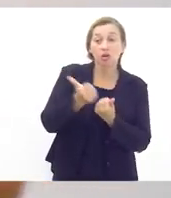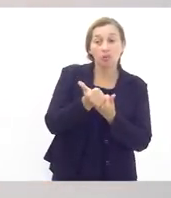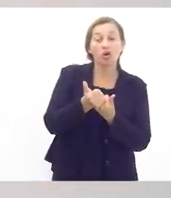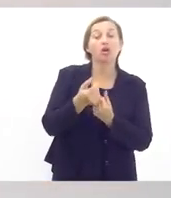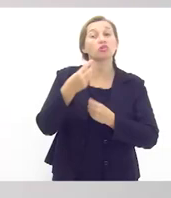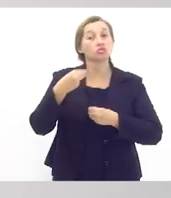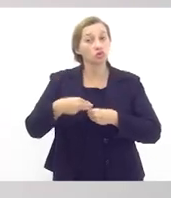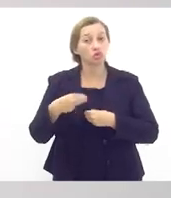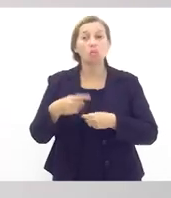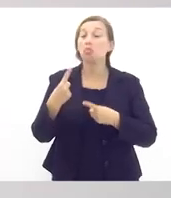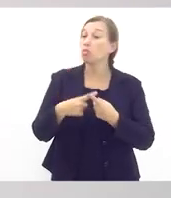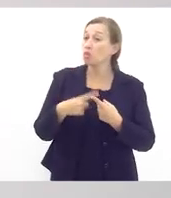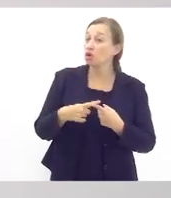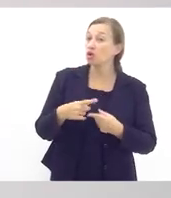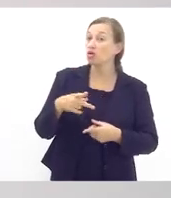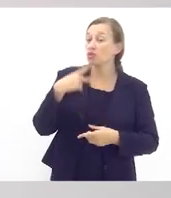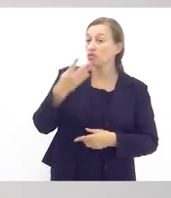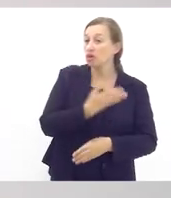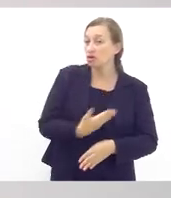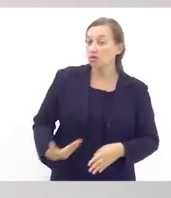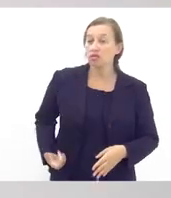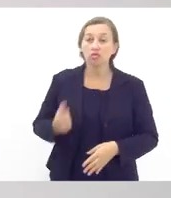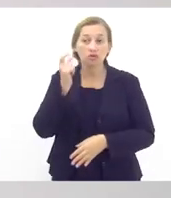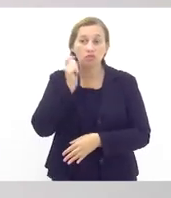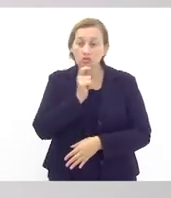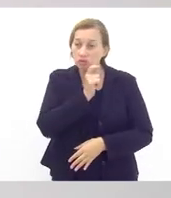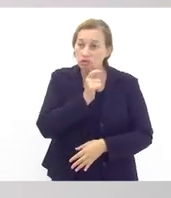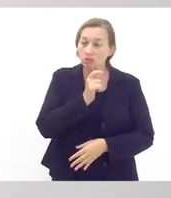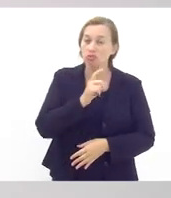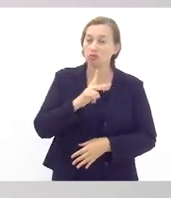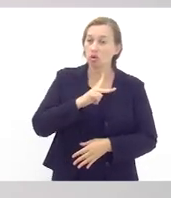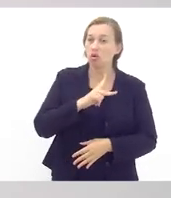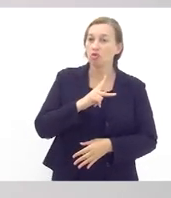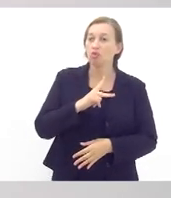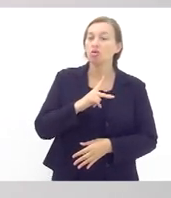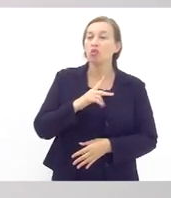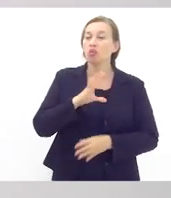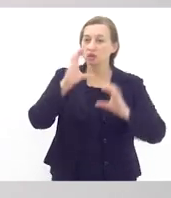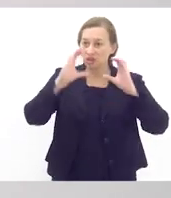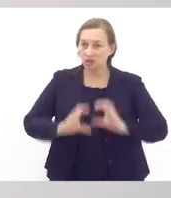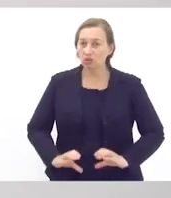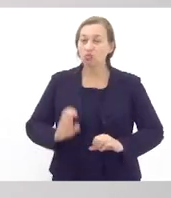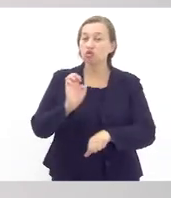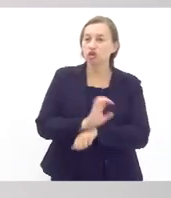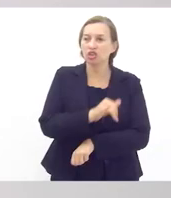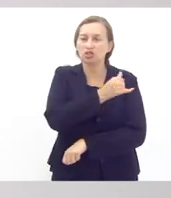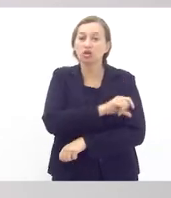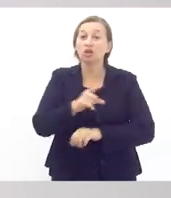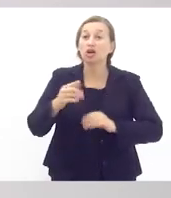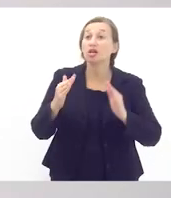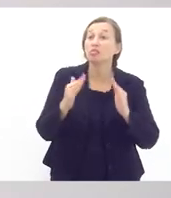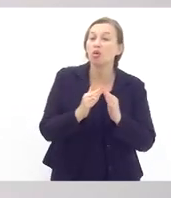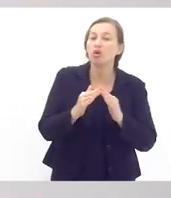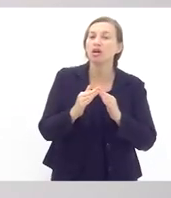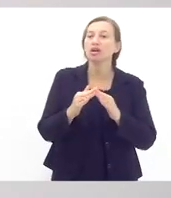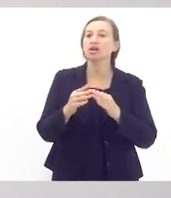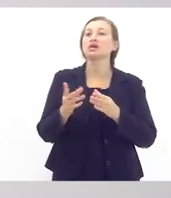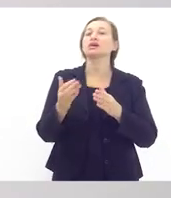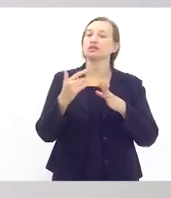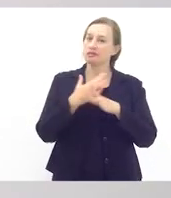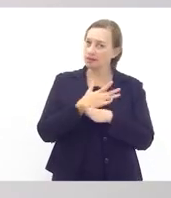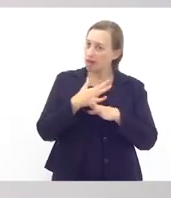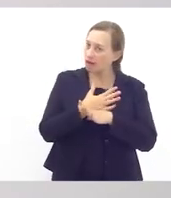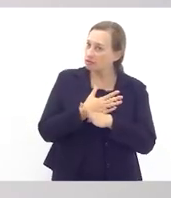municípios Porque como diz o próprio Governador Cláudio Castro o cidadão do Estado do Rio de Janeiro ele mora na cidade